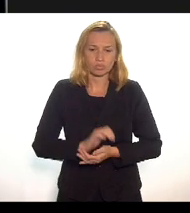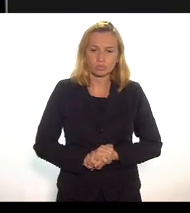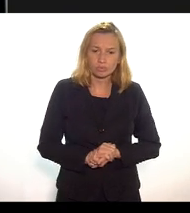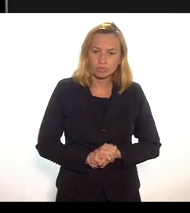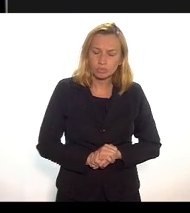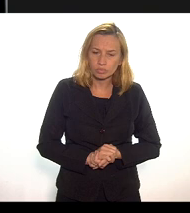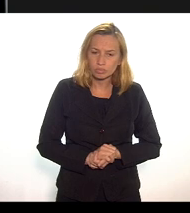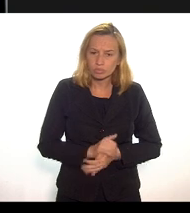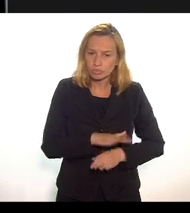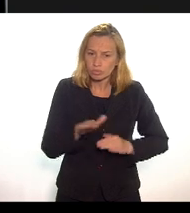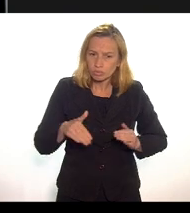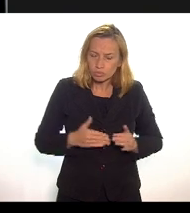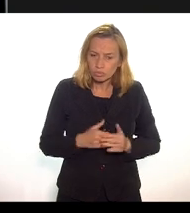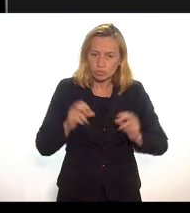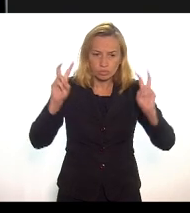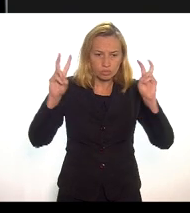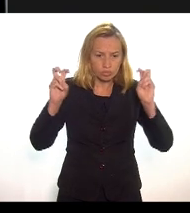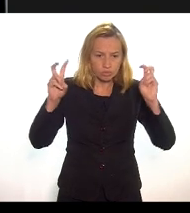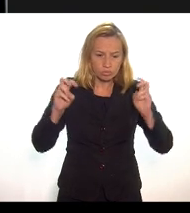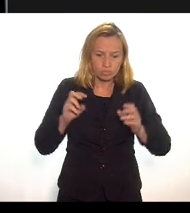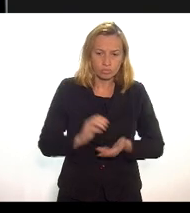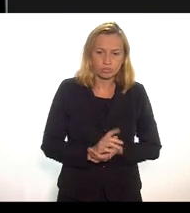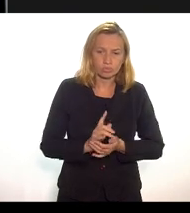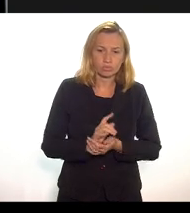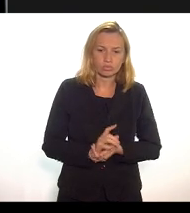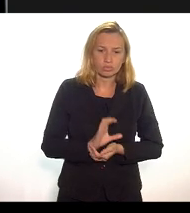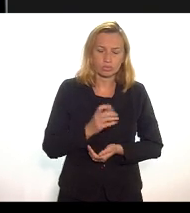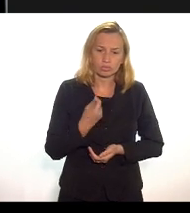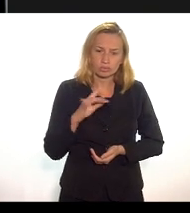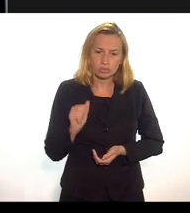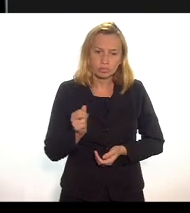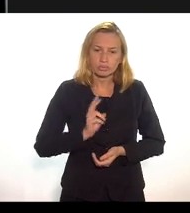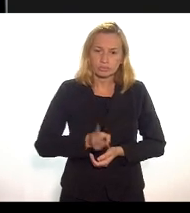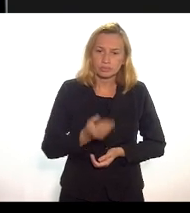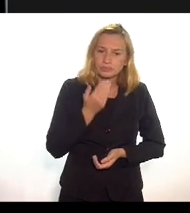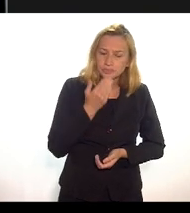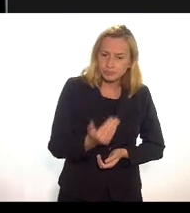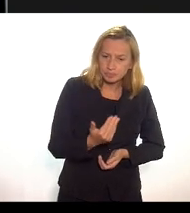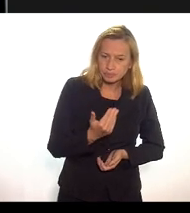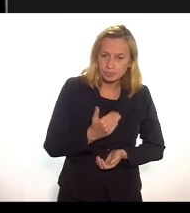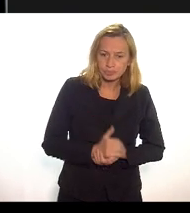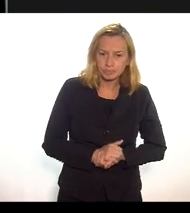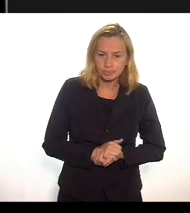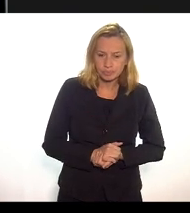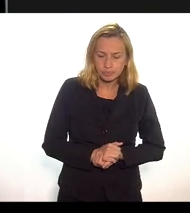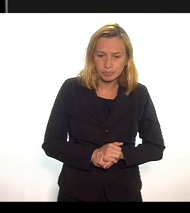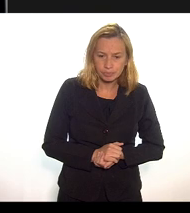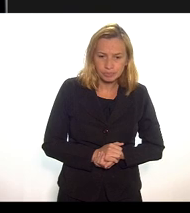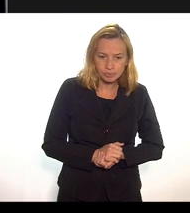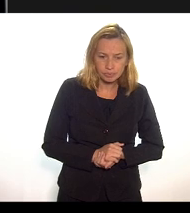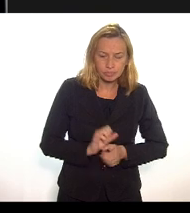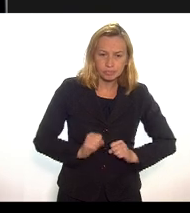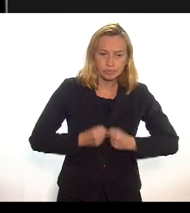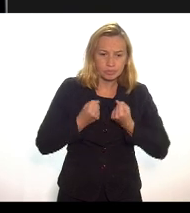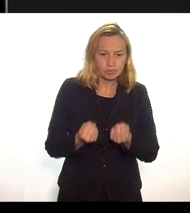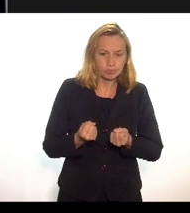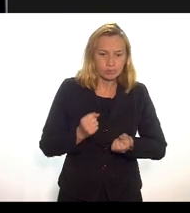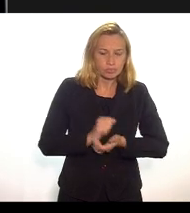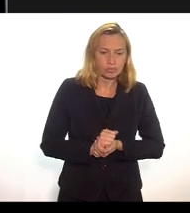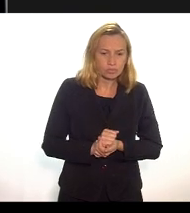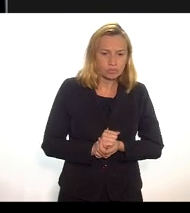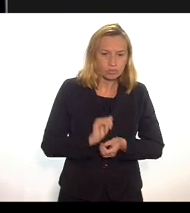acompanhamos toda a situação da campanha, sempre pedindo judicialmente o fortalecimento da